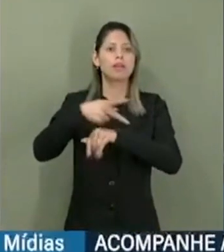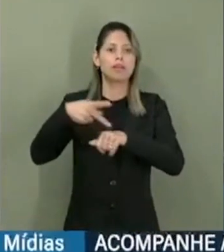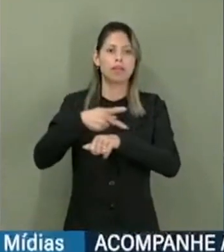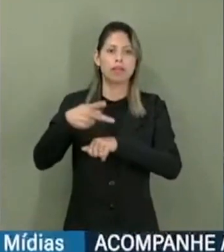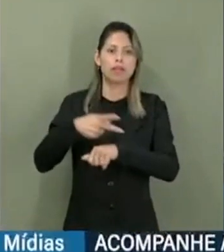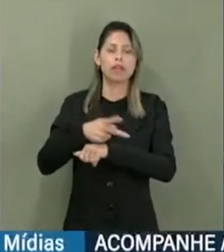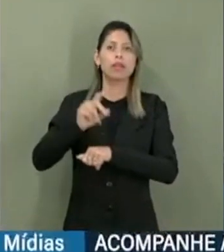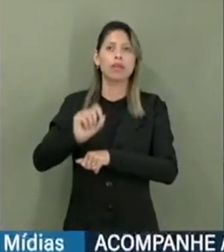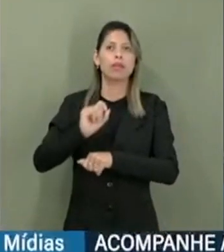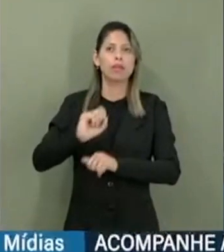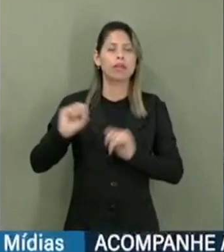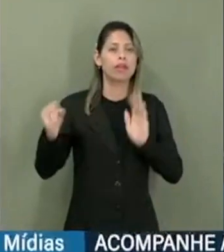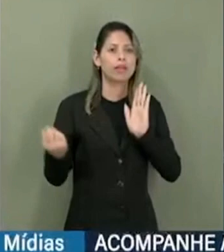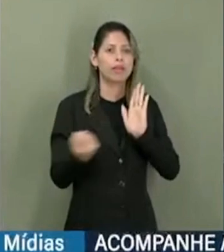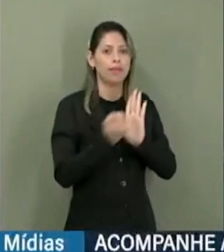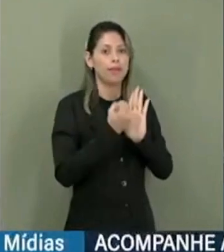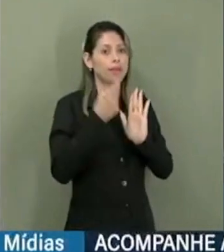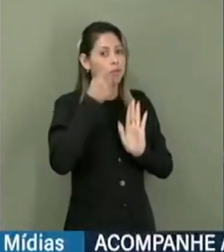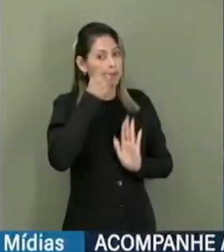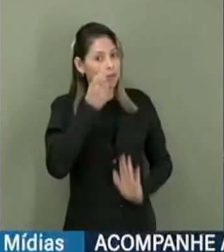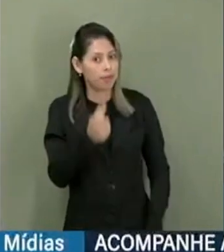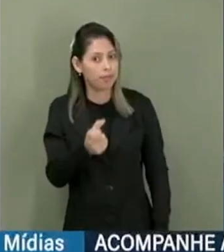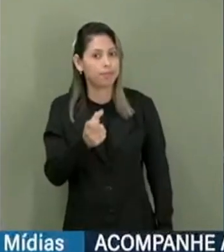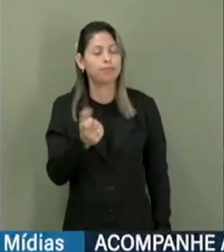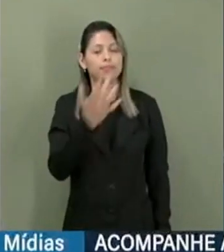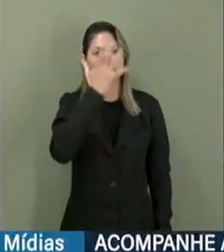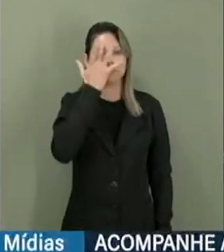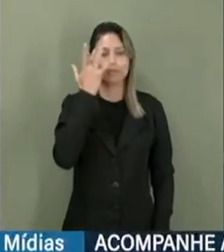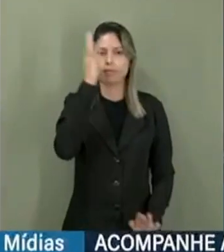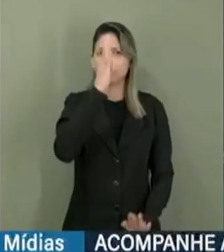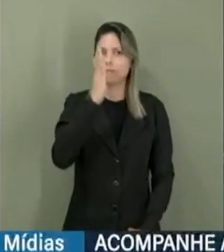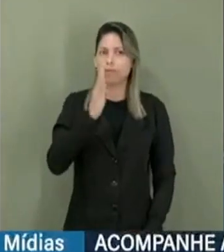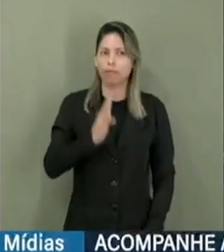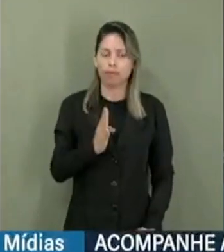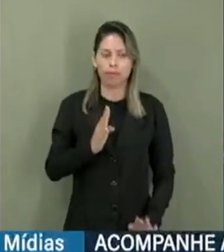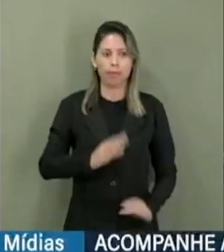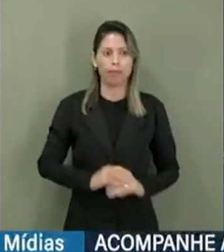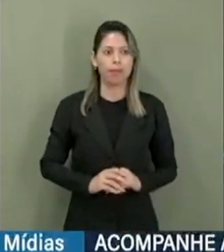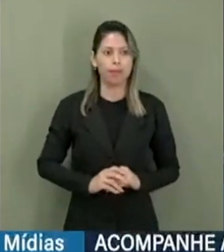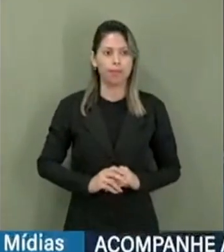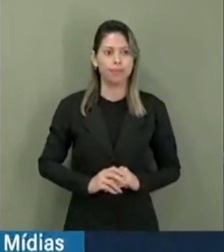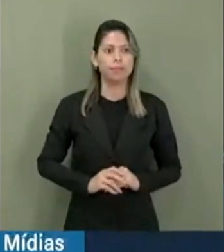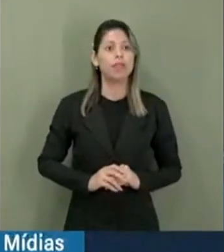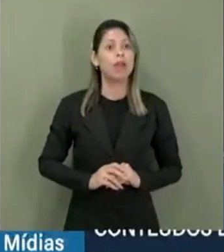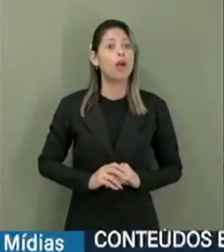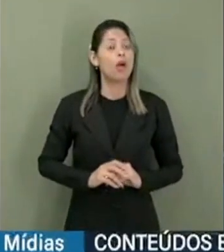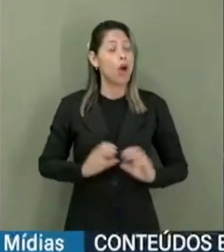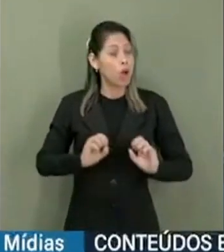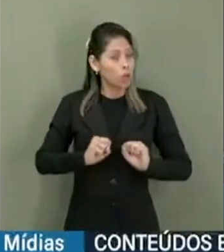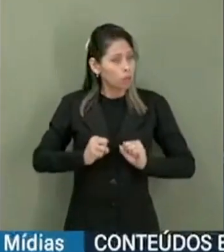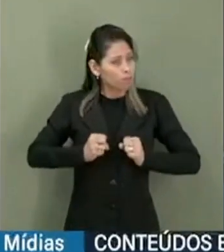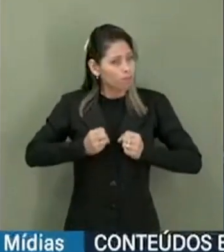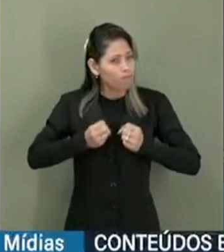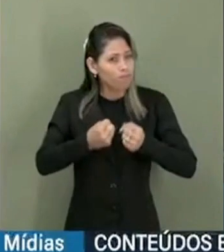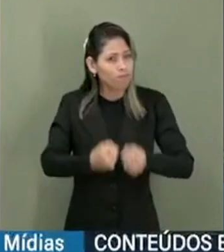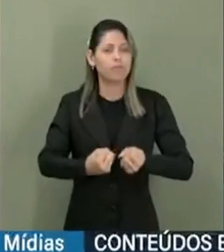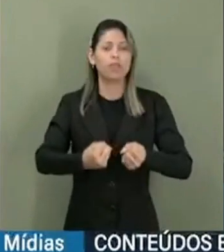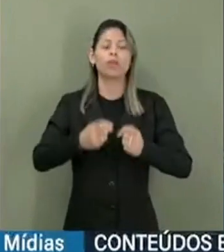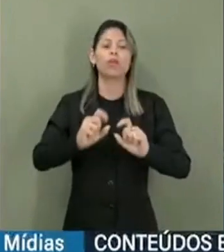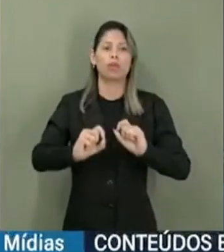sobre as pautas de interesse dos brasileiros um enorme esforço inicial do governo